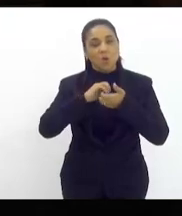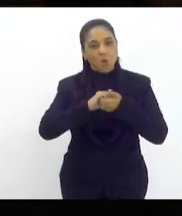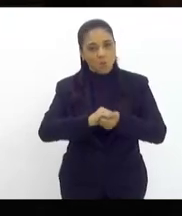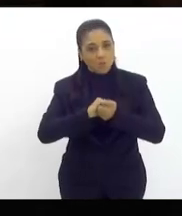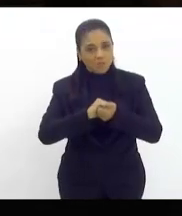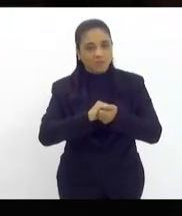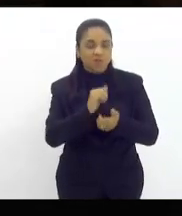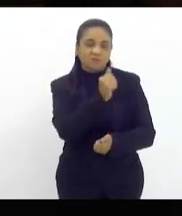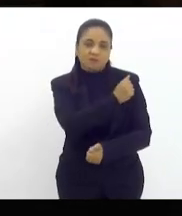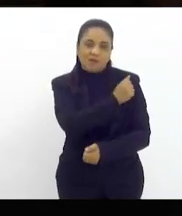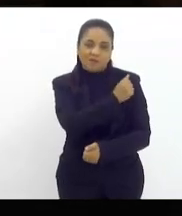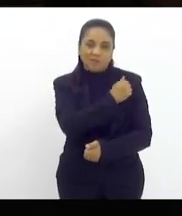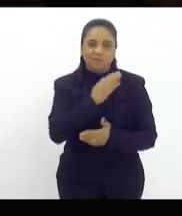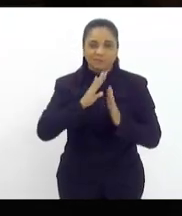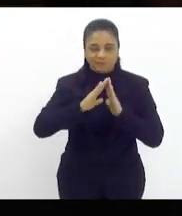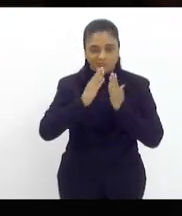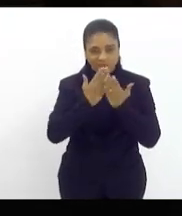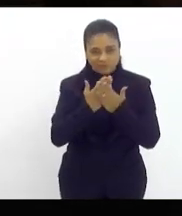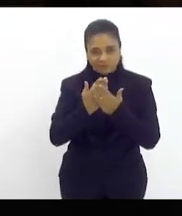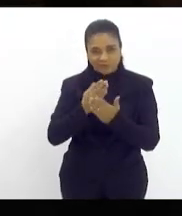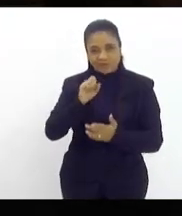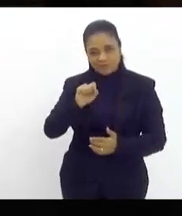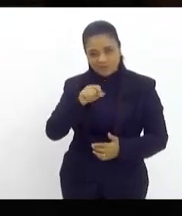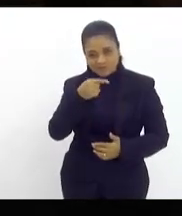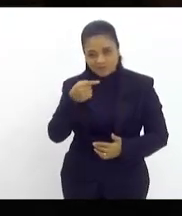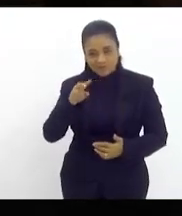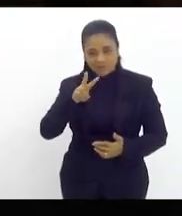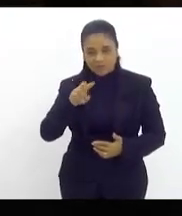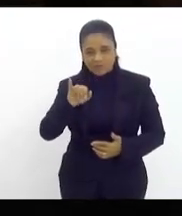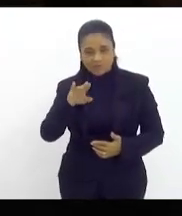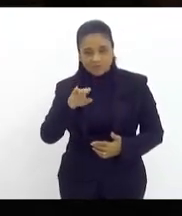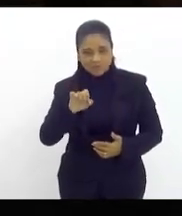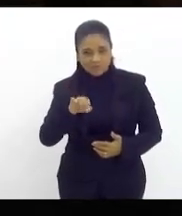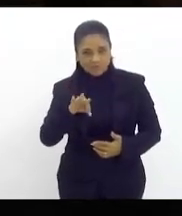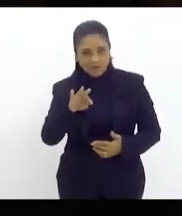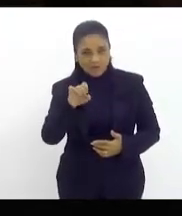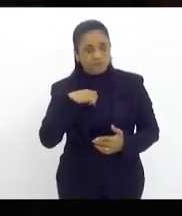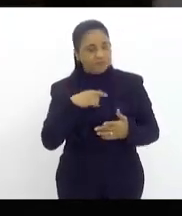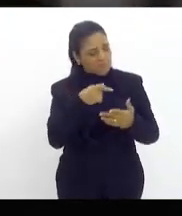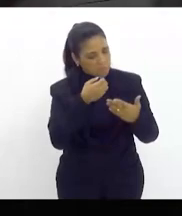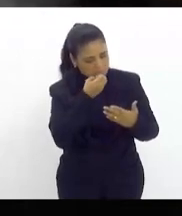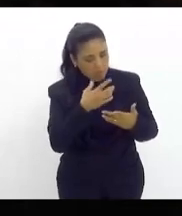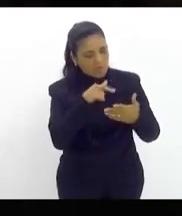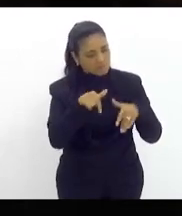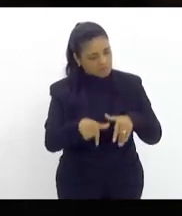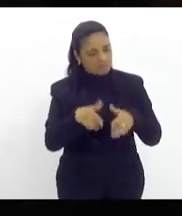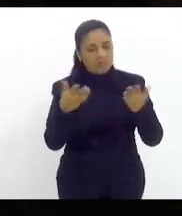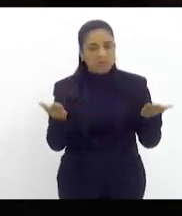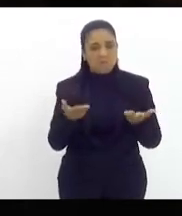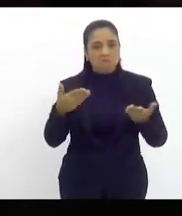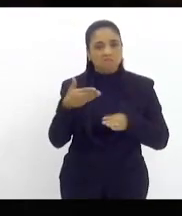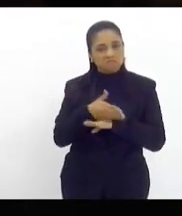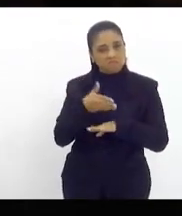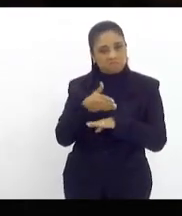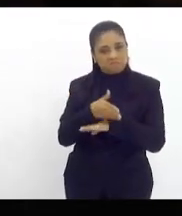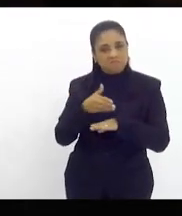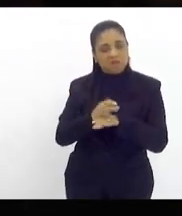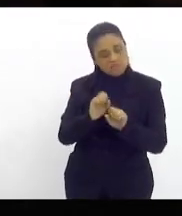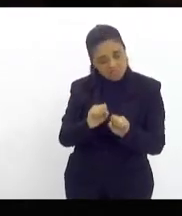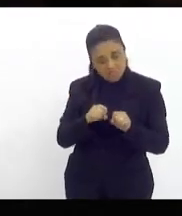os alunos do colégio é bom que vocês estejam aqui porque esse é um espaço também onde a gente